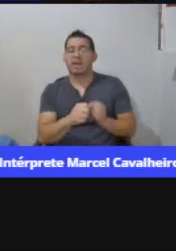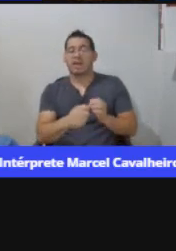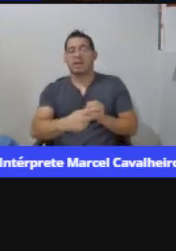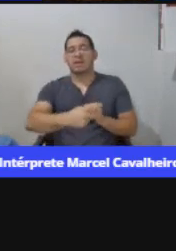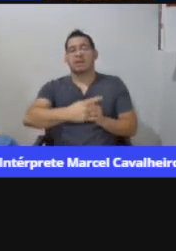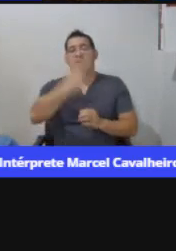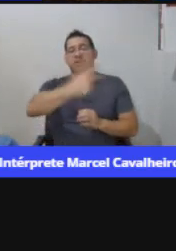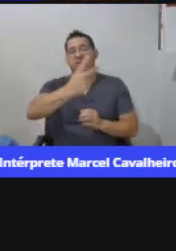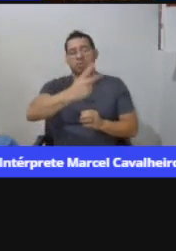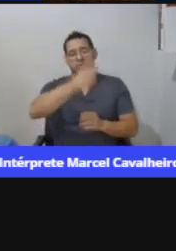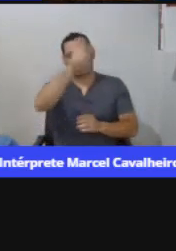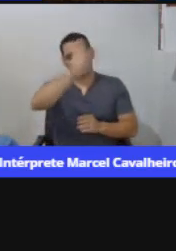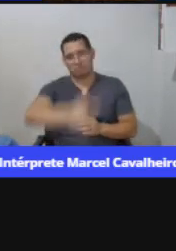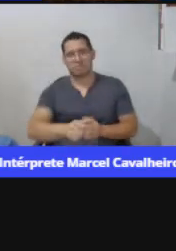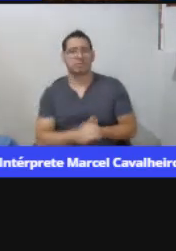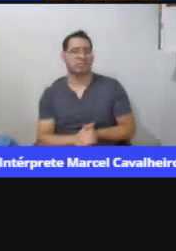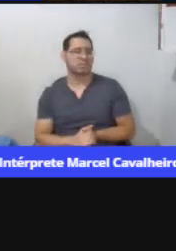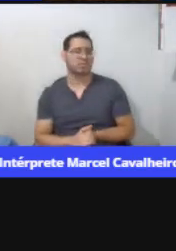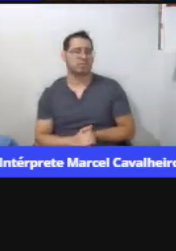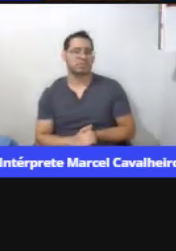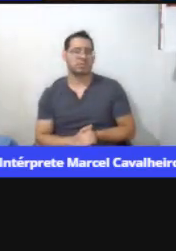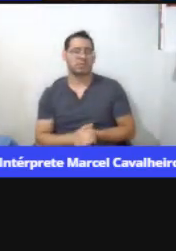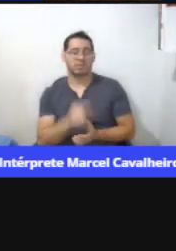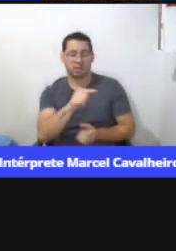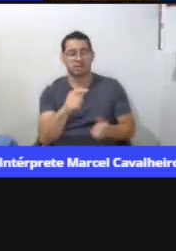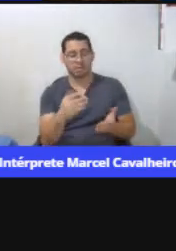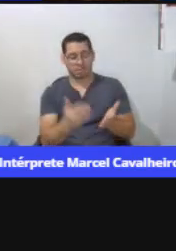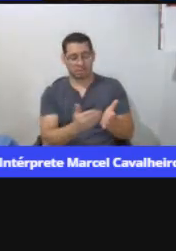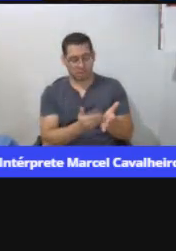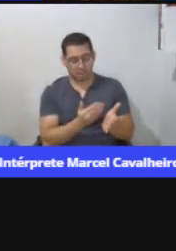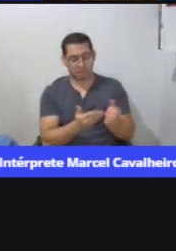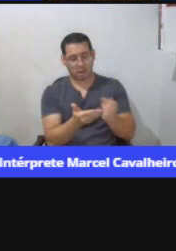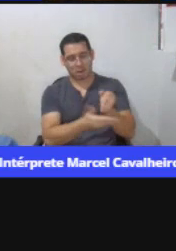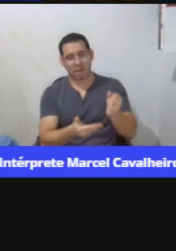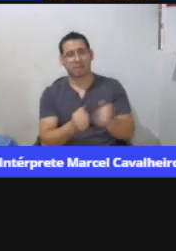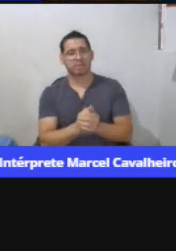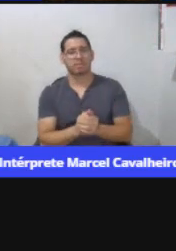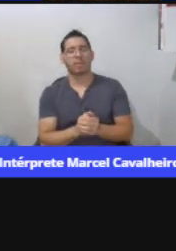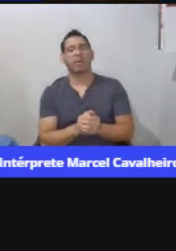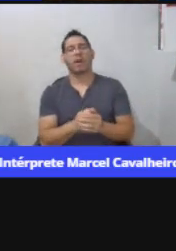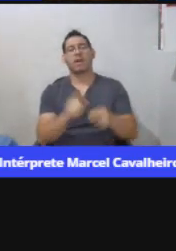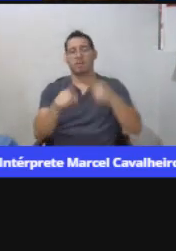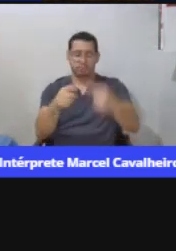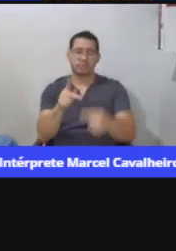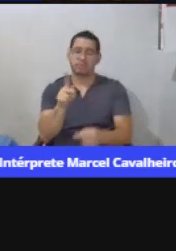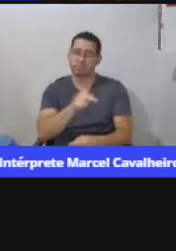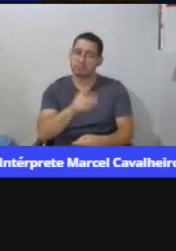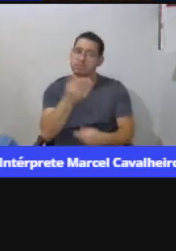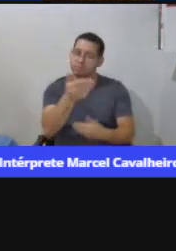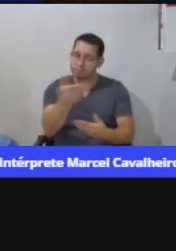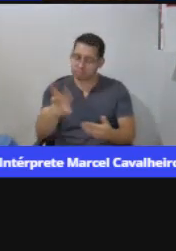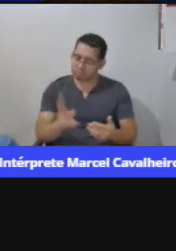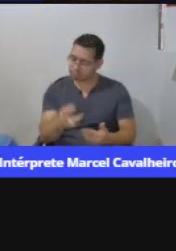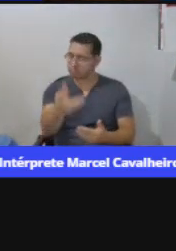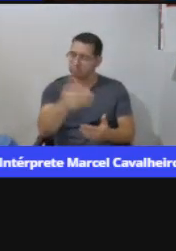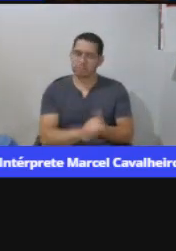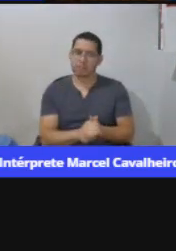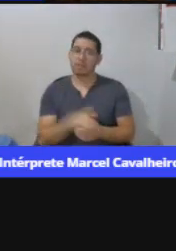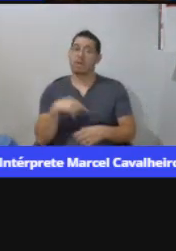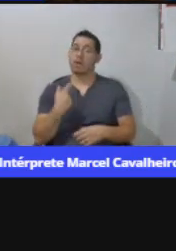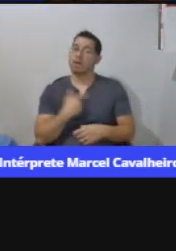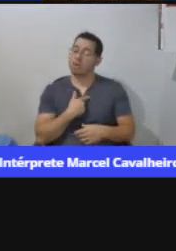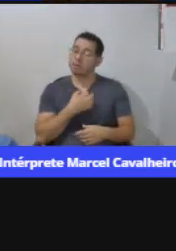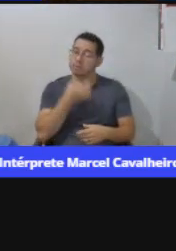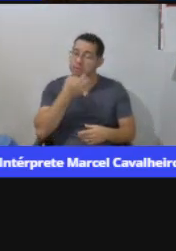é essa atividade que vem nessas questões do caderno base 1. E assim vocês vão seguindo. Nós indicamos começar